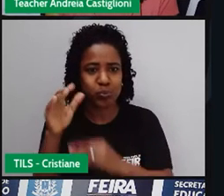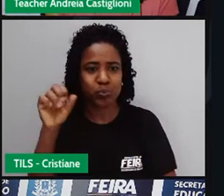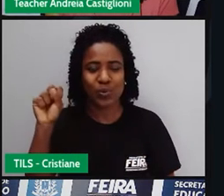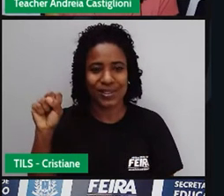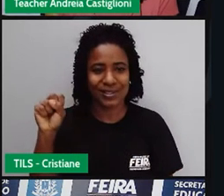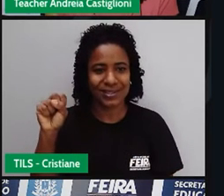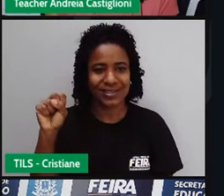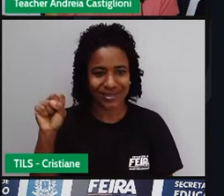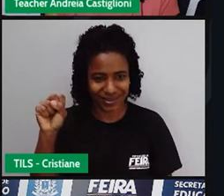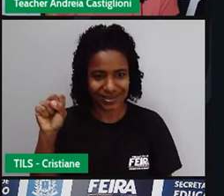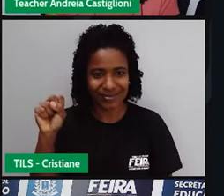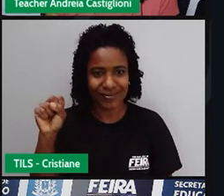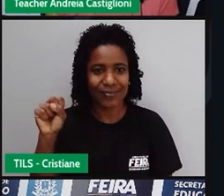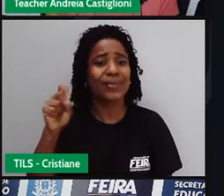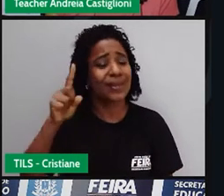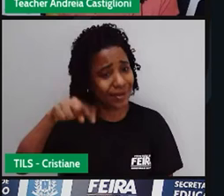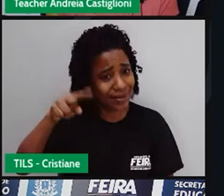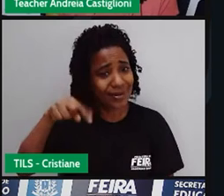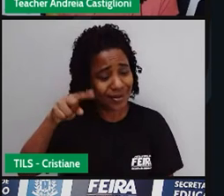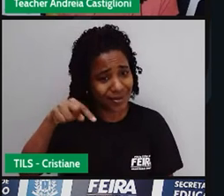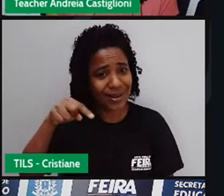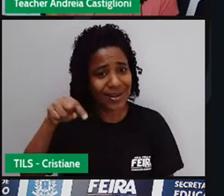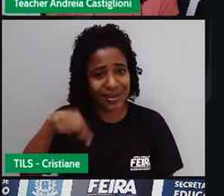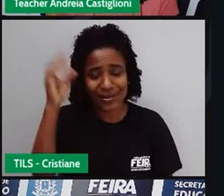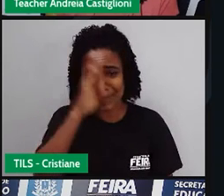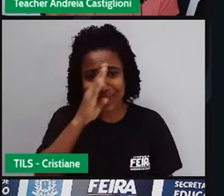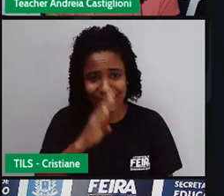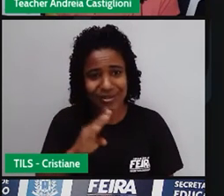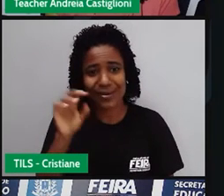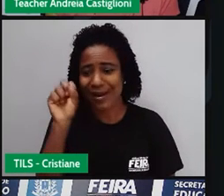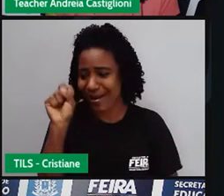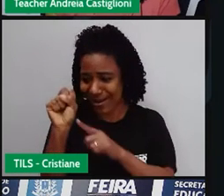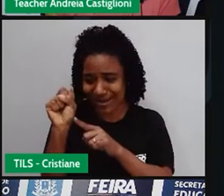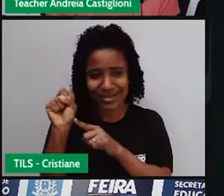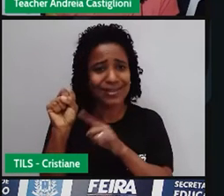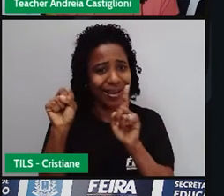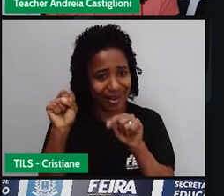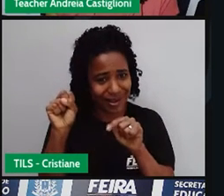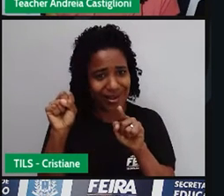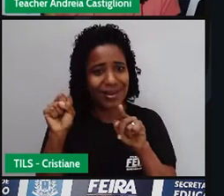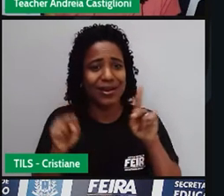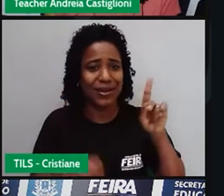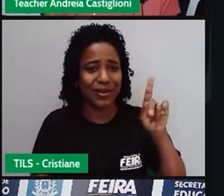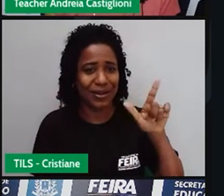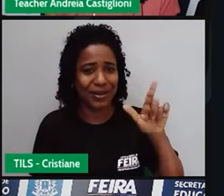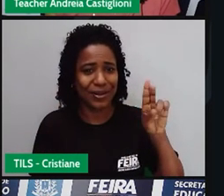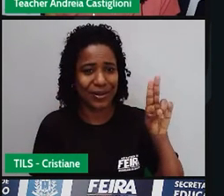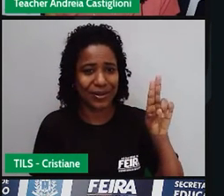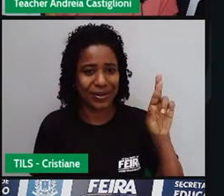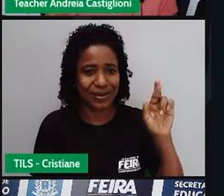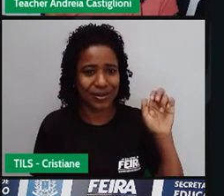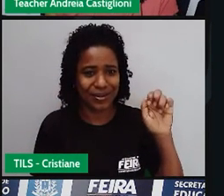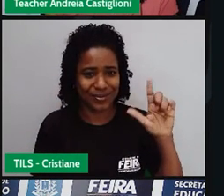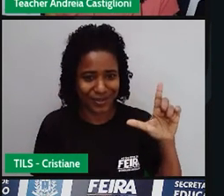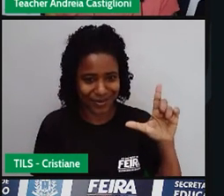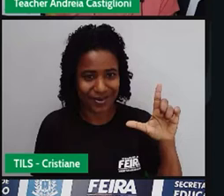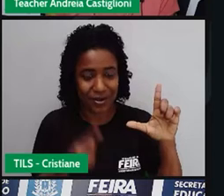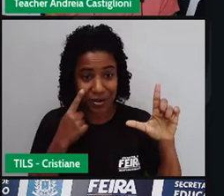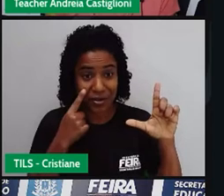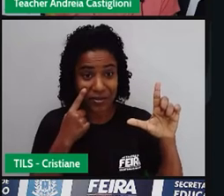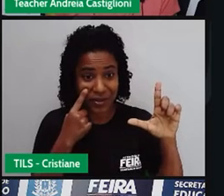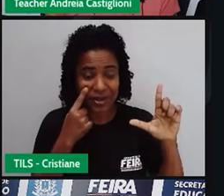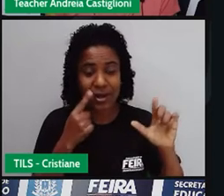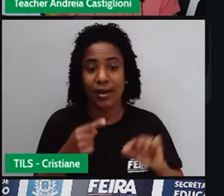também para a gente aqui no Brasil quer dizer plural então por exemplo ou a primeira imagem aí que a gente